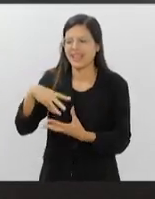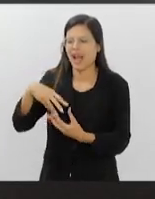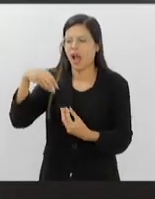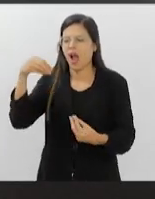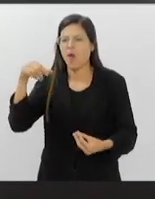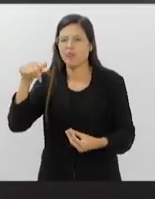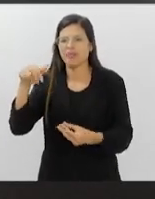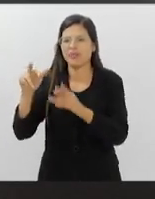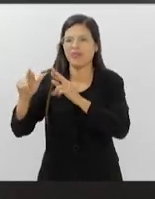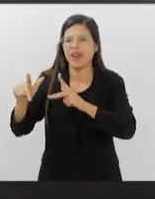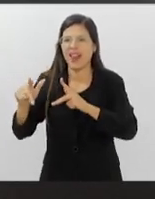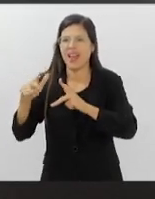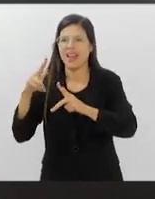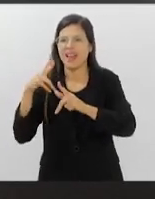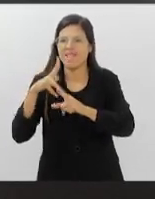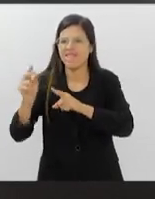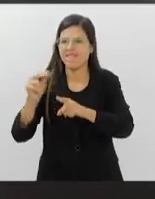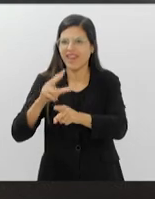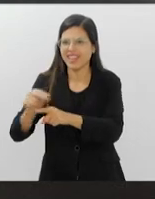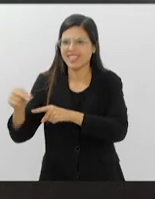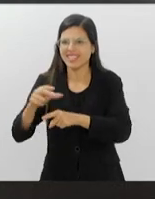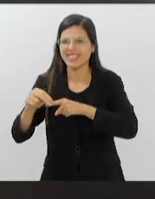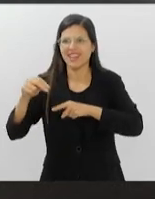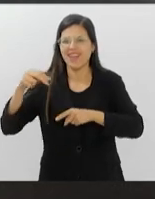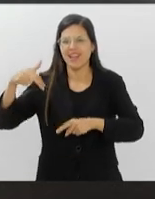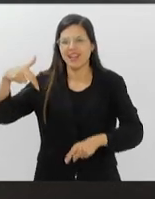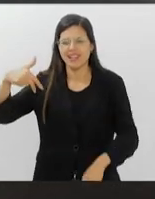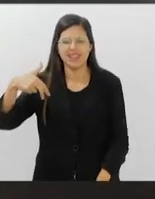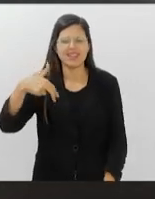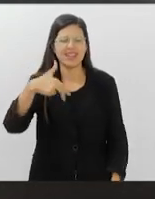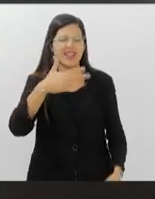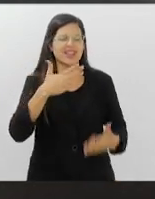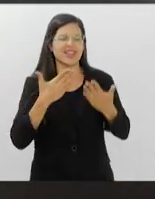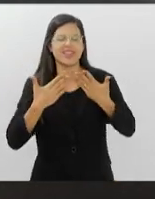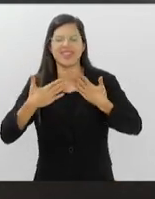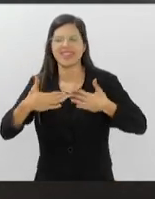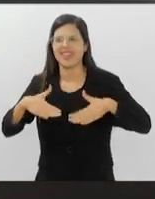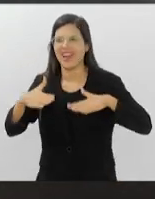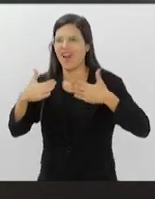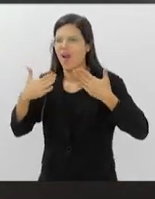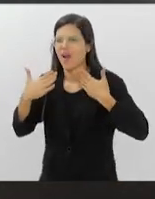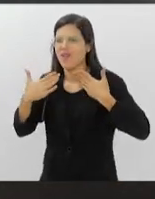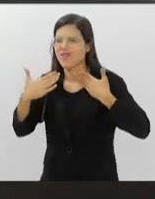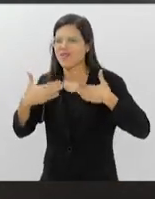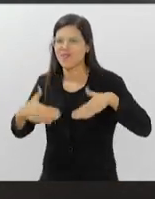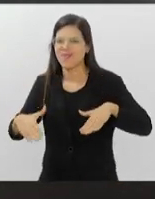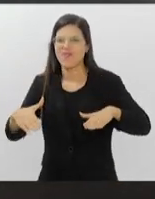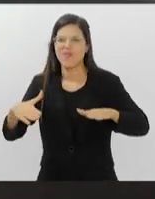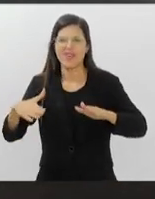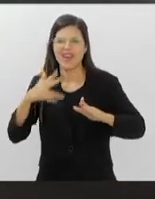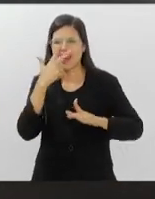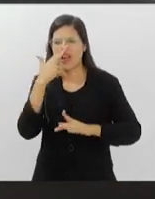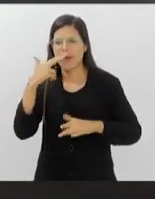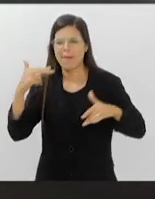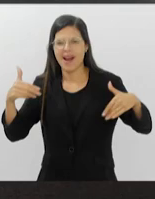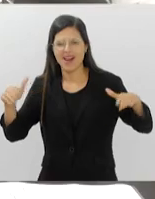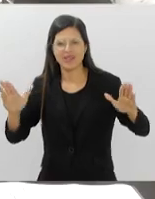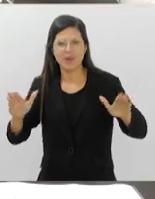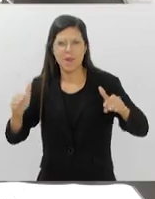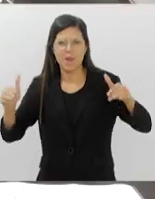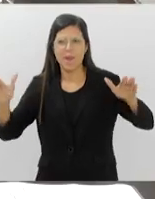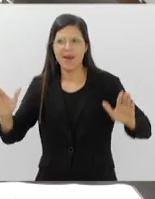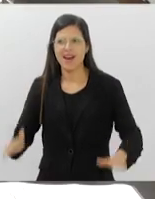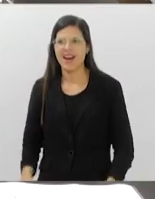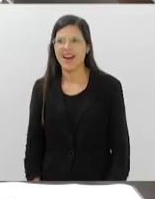tão vitorioso que ele entrou aqui flutuando. Tranquilo. Uma aura prateada, né? Ontem ele estava levitando lá